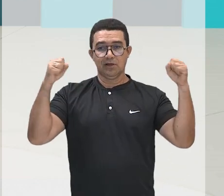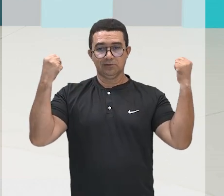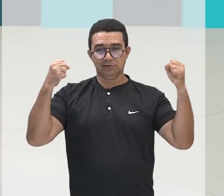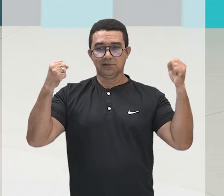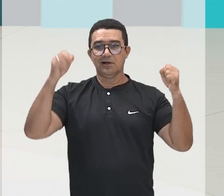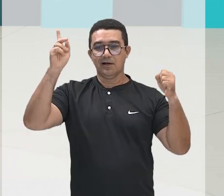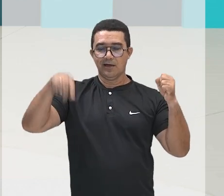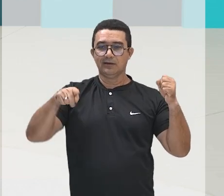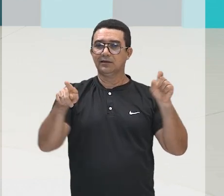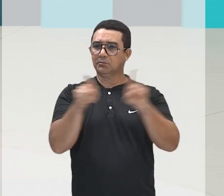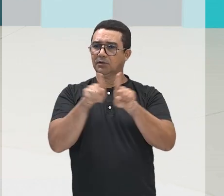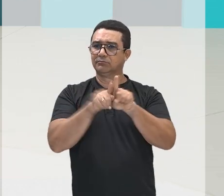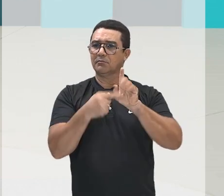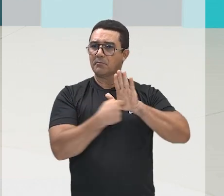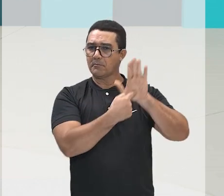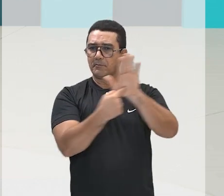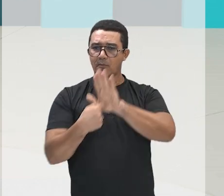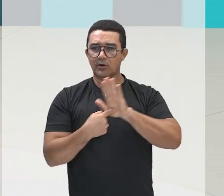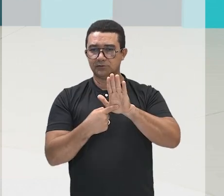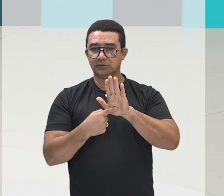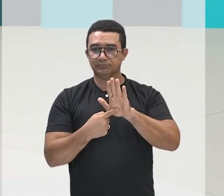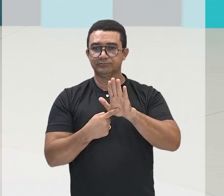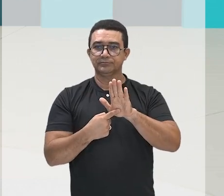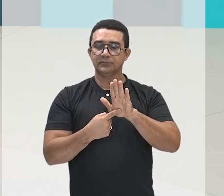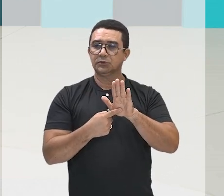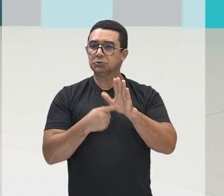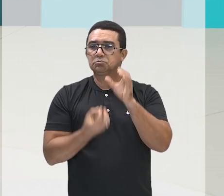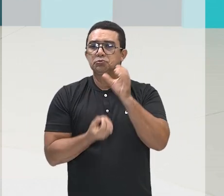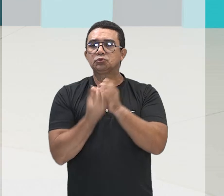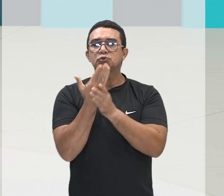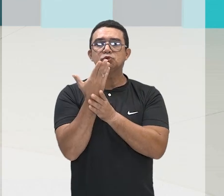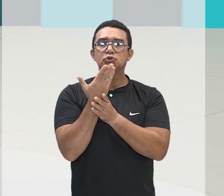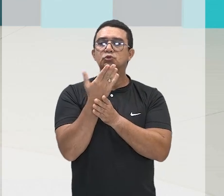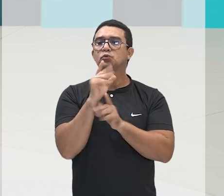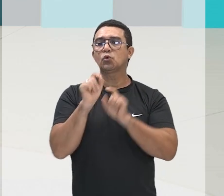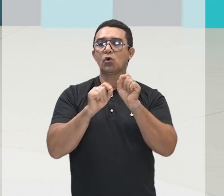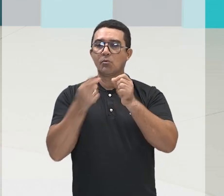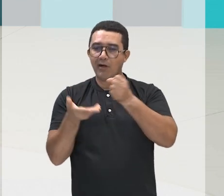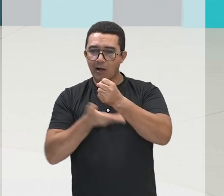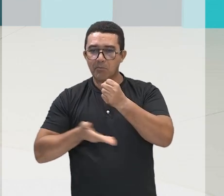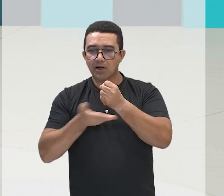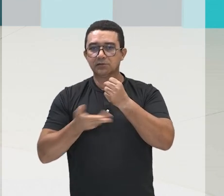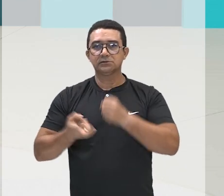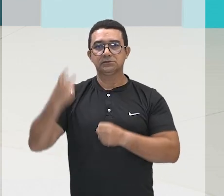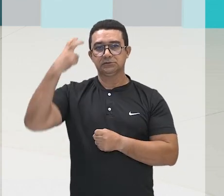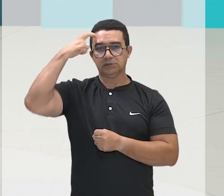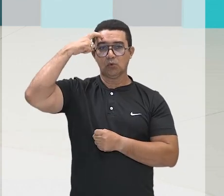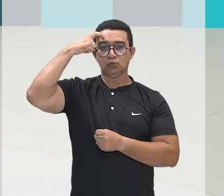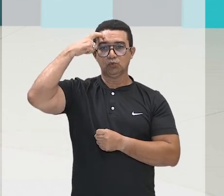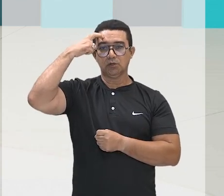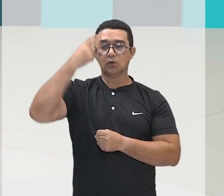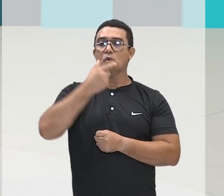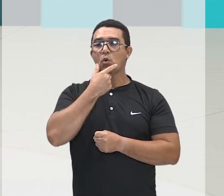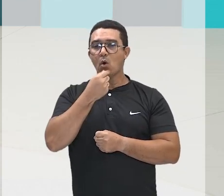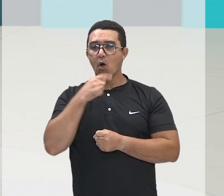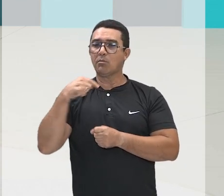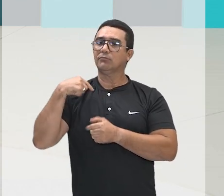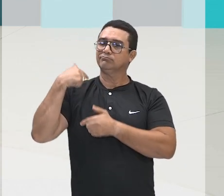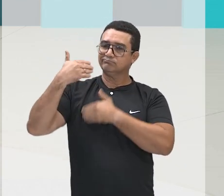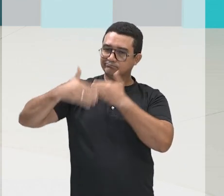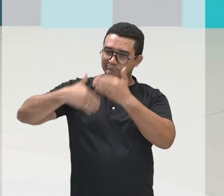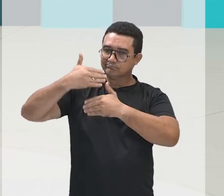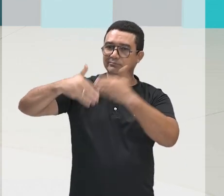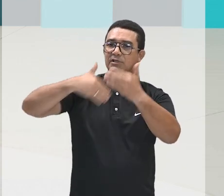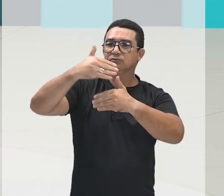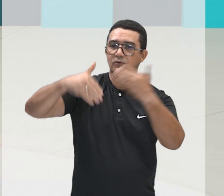das manifestações. E ela se construiu com base na cultura que o homem foi desenvolvendo ao longo